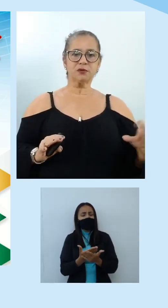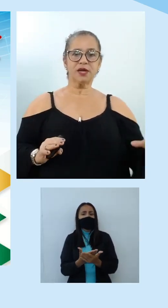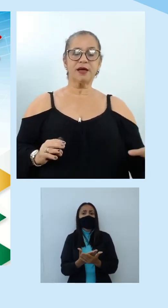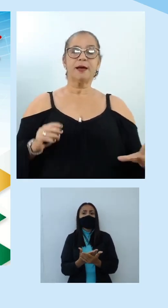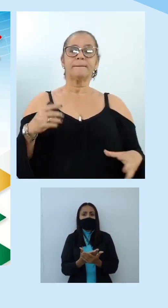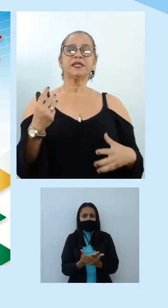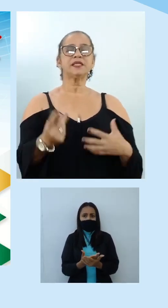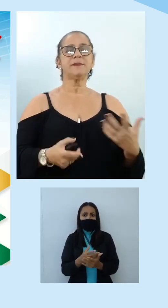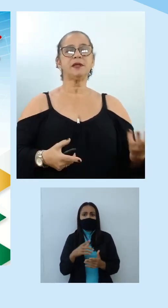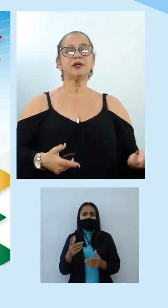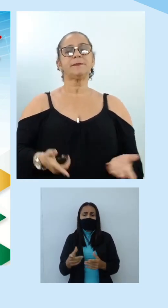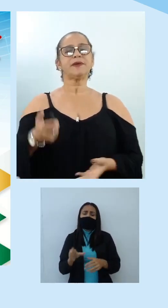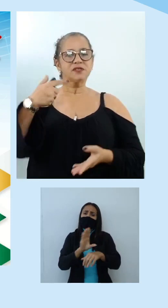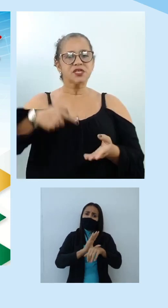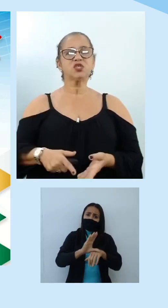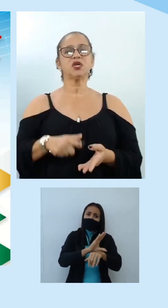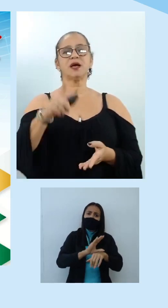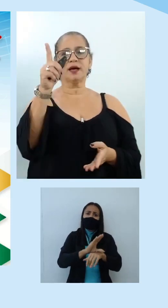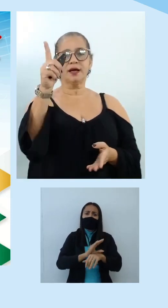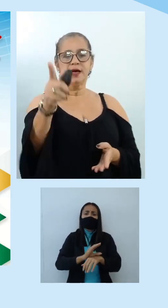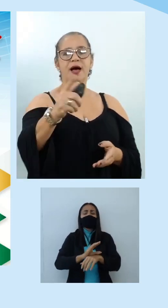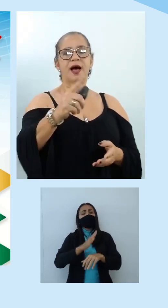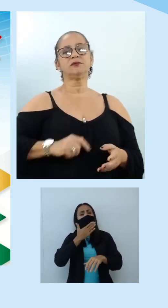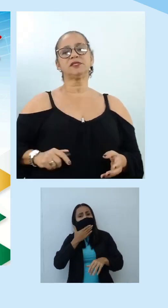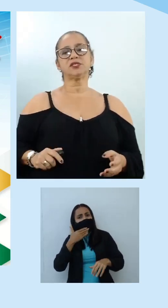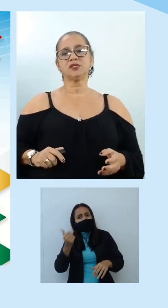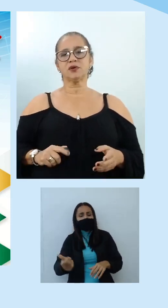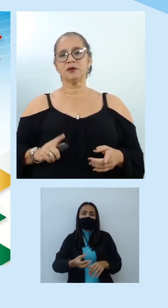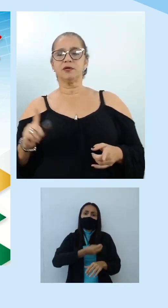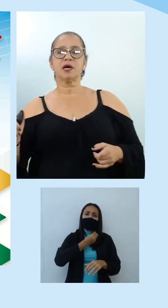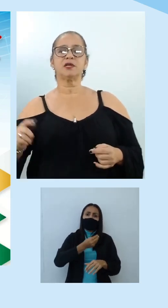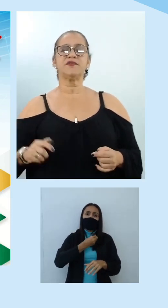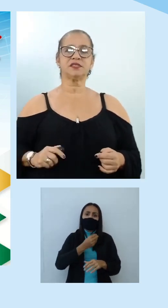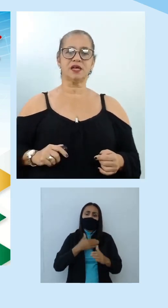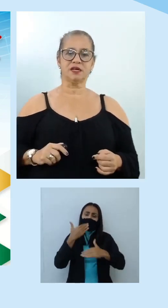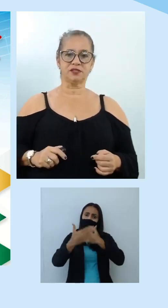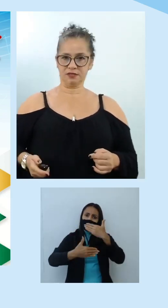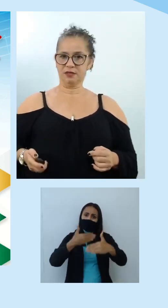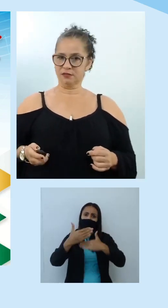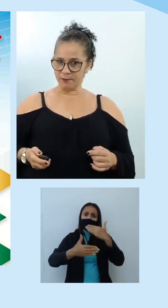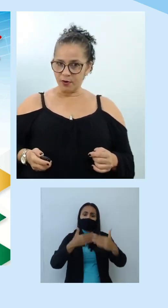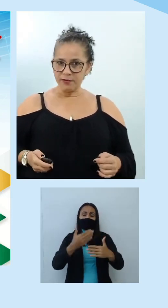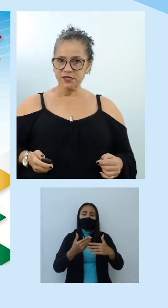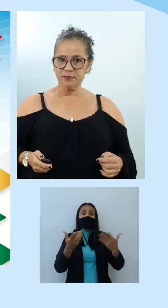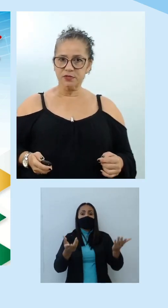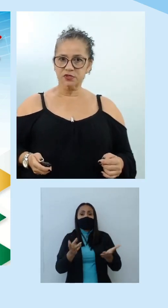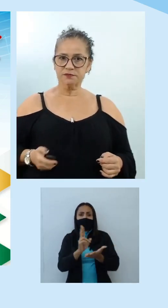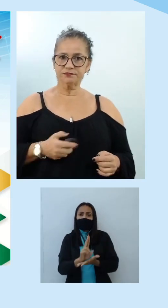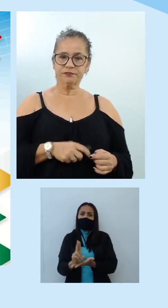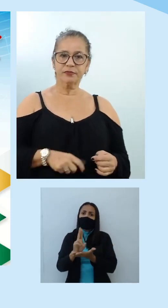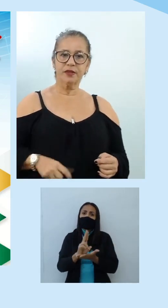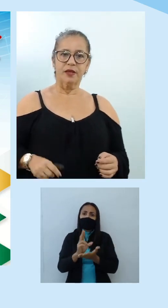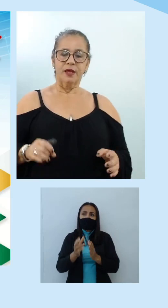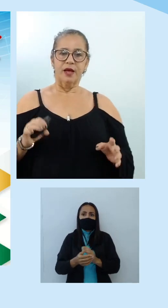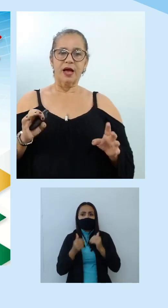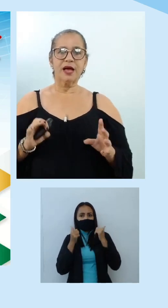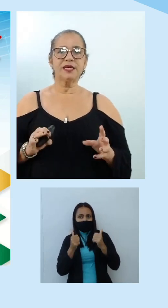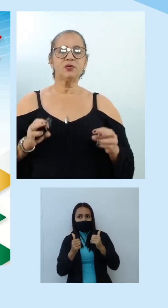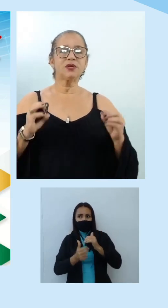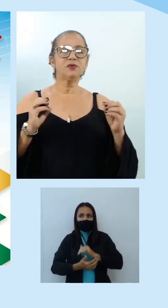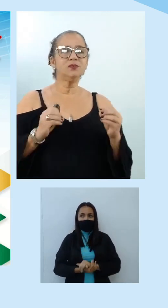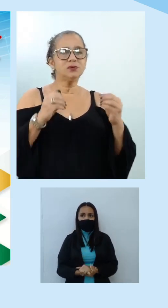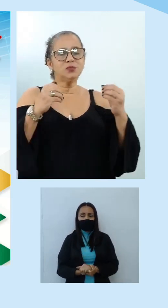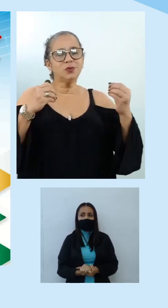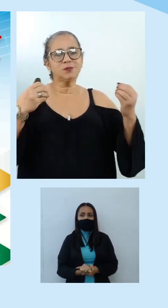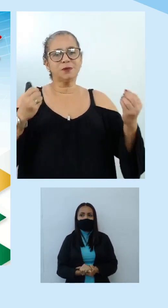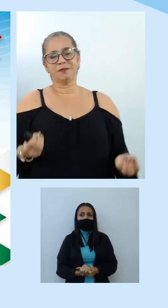aqui e acolá, para tentar melhorar, para você chegar a não desistir seu caminho, que é a universidade. Tá bom, meus amores?